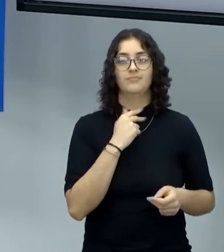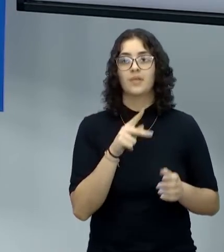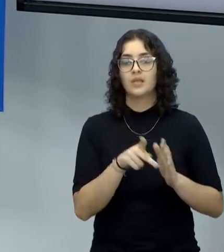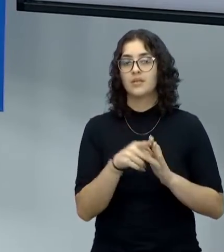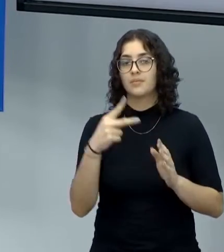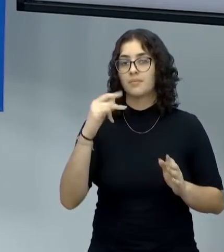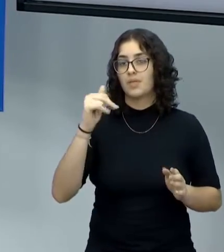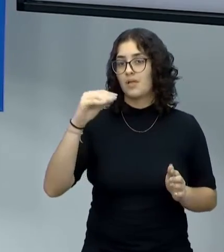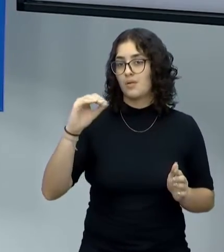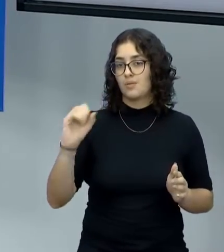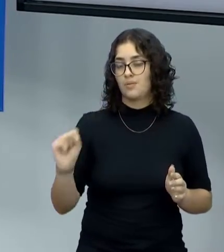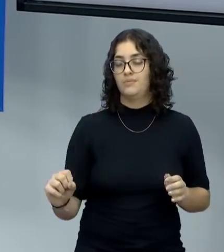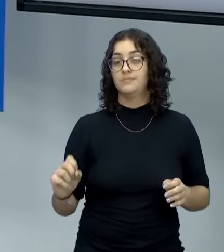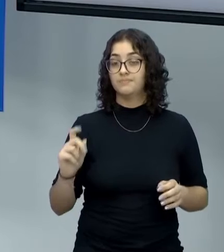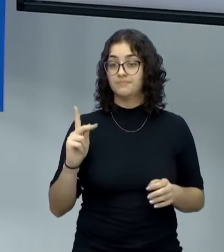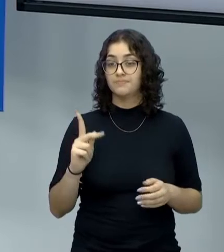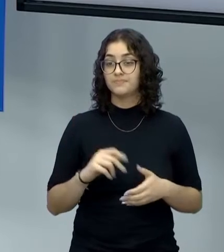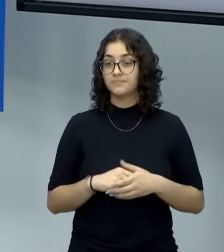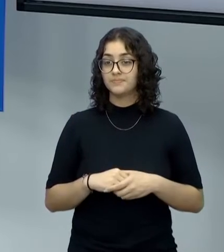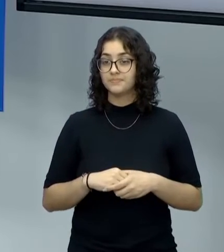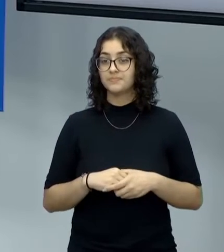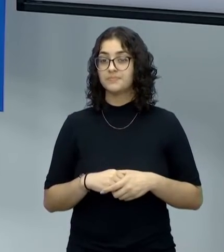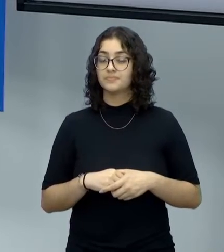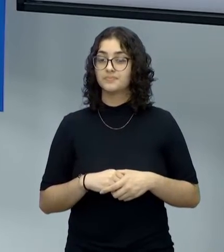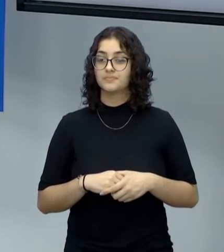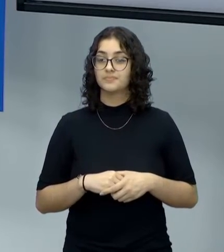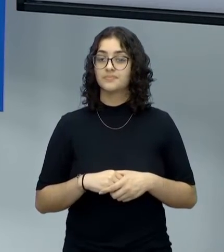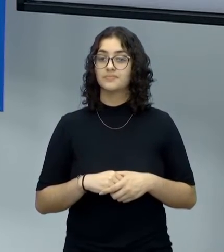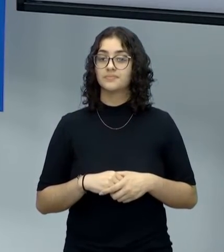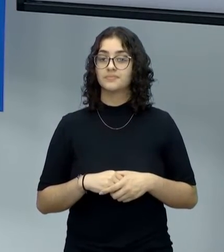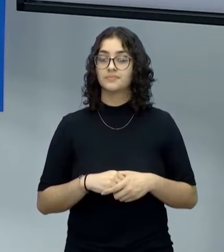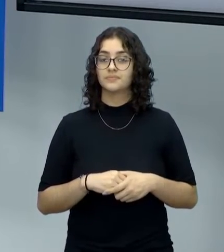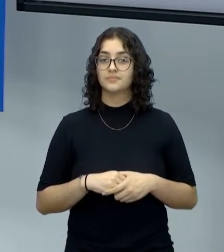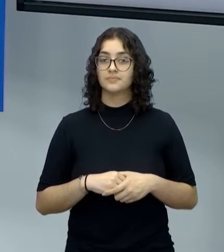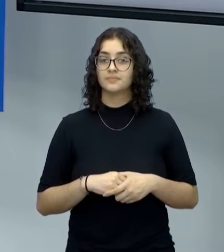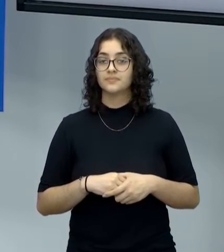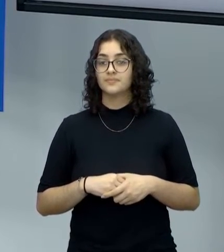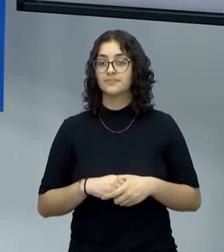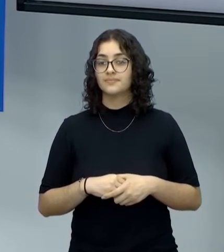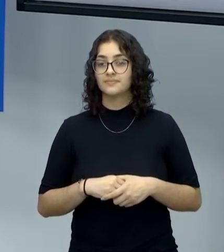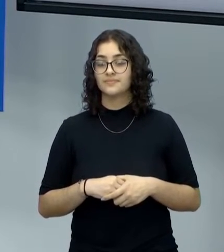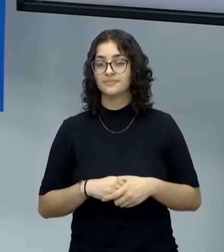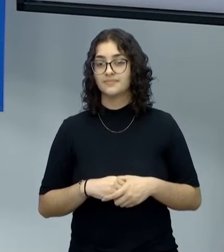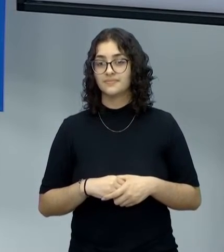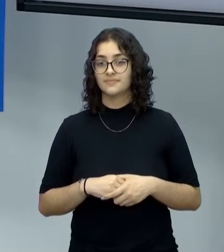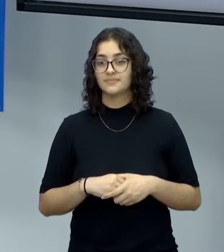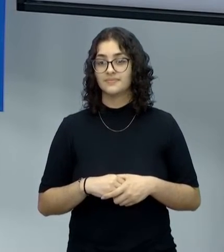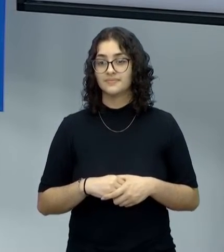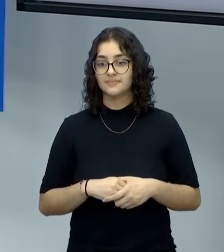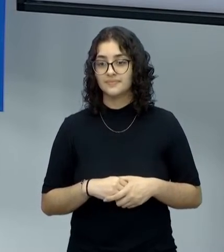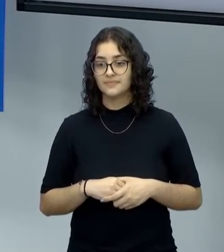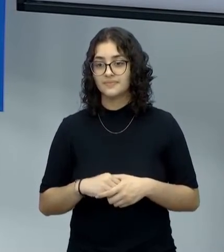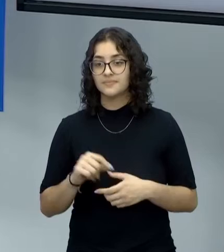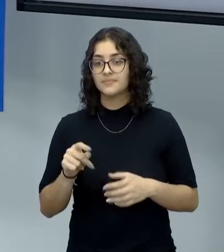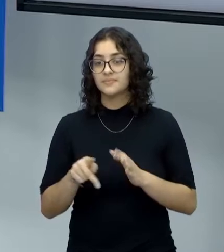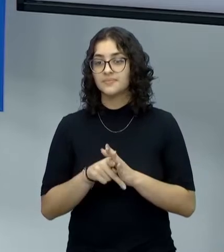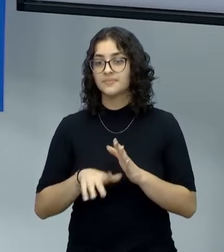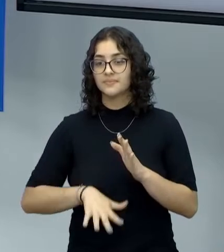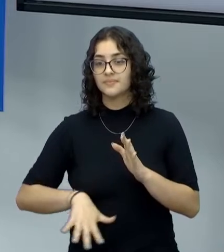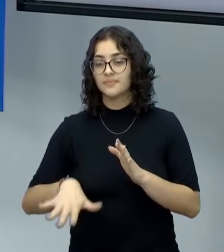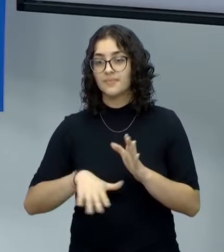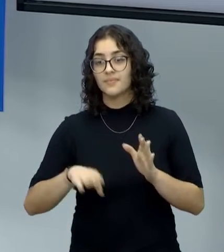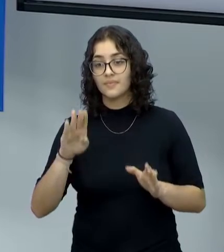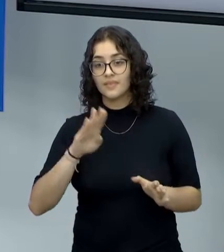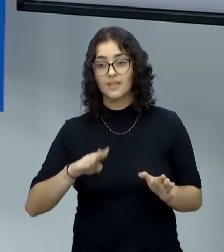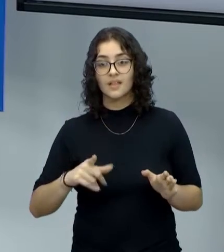pinos. Certo? Tudo bem até aqui? Vamos lá. São todos os locais do Brasil